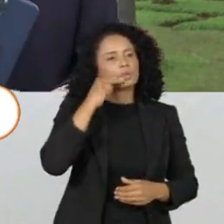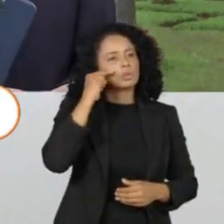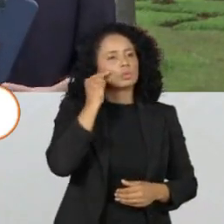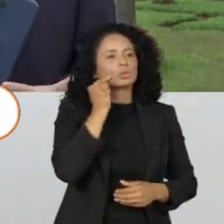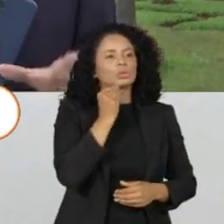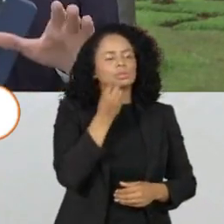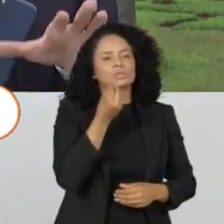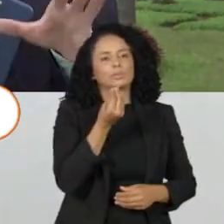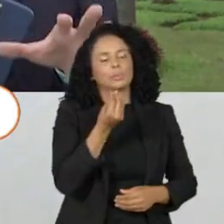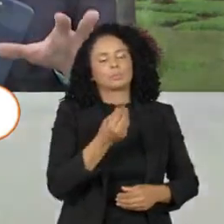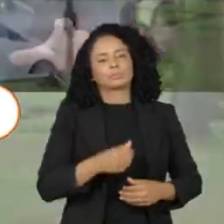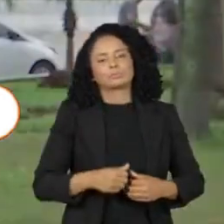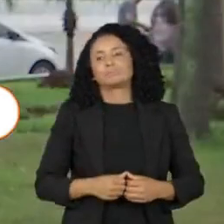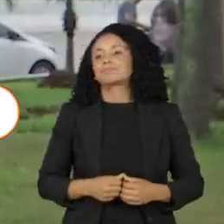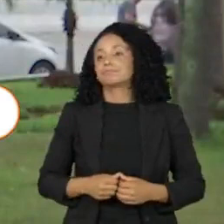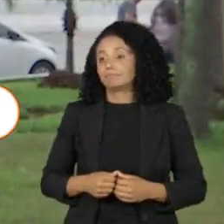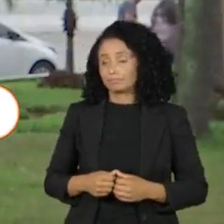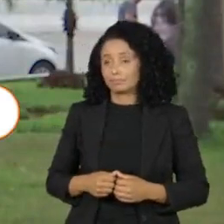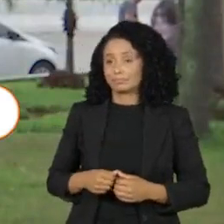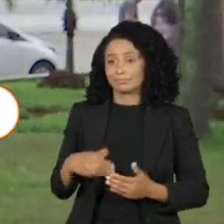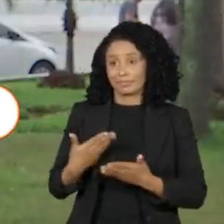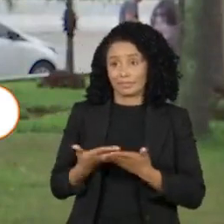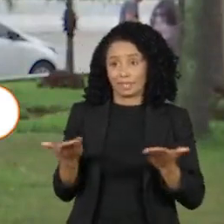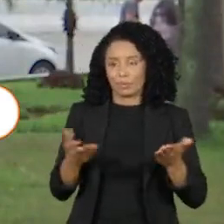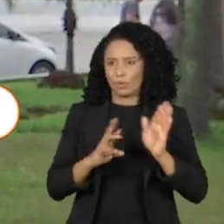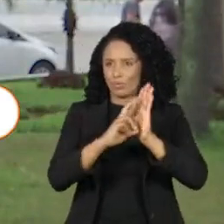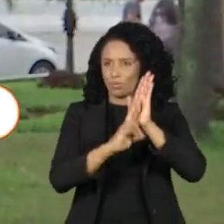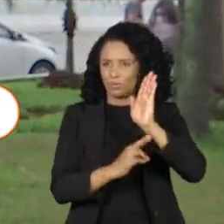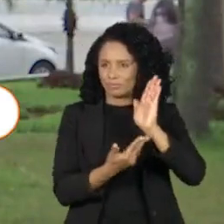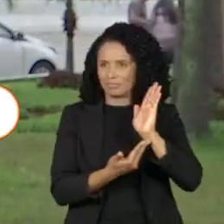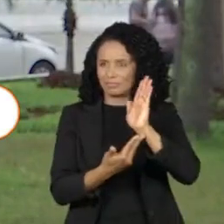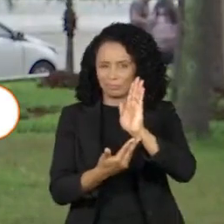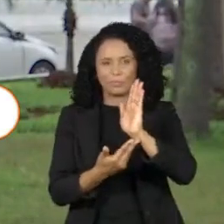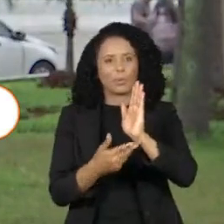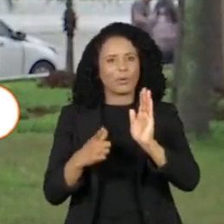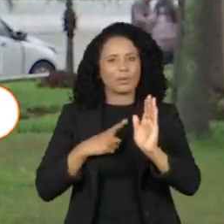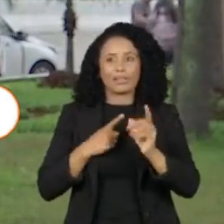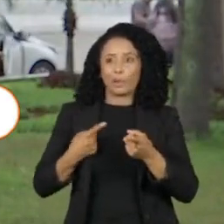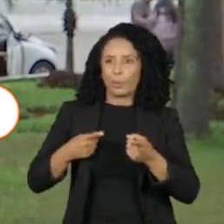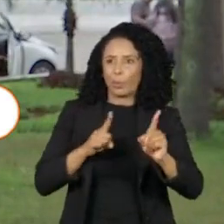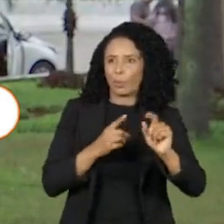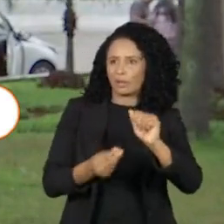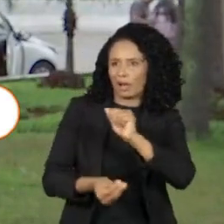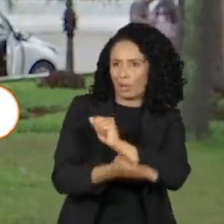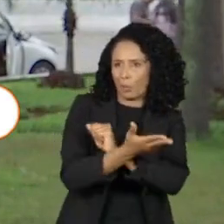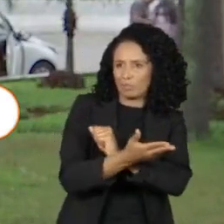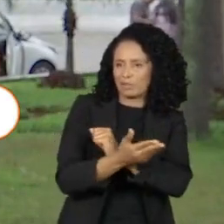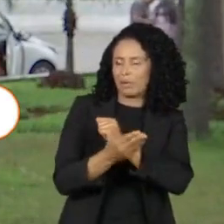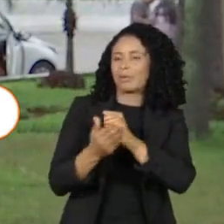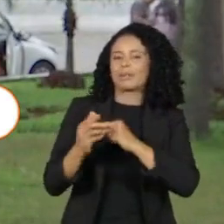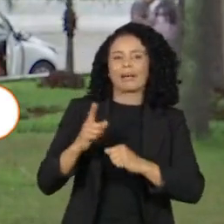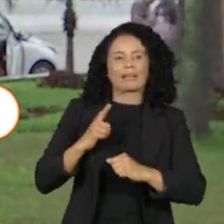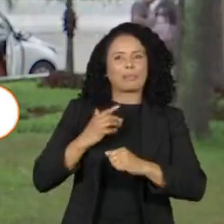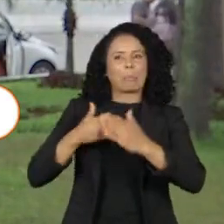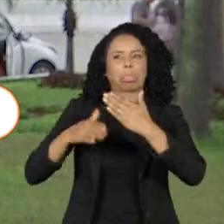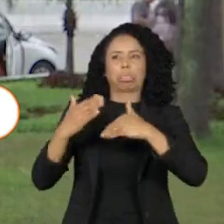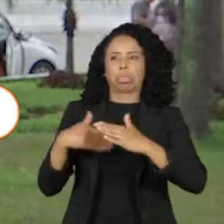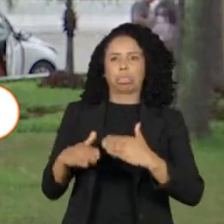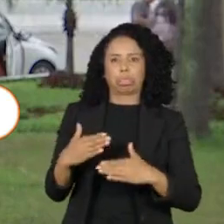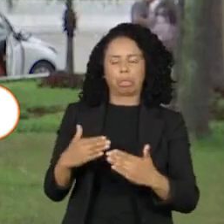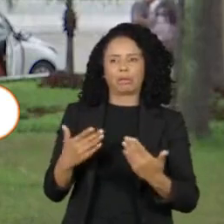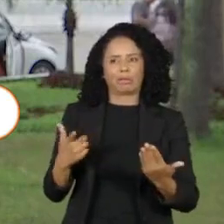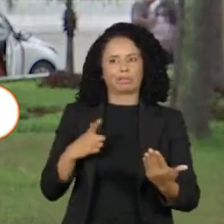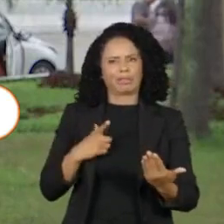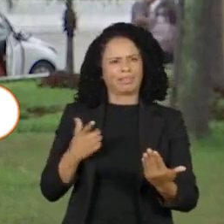Olha, de acordo com esse relatório, a classificação do combate à corrupção aqui no Brasil caiu de moderada para limitada,